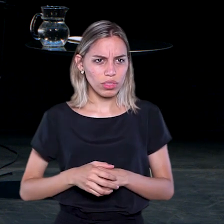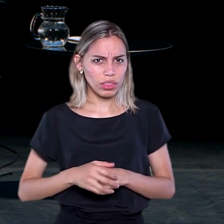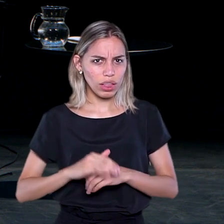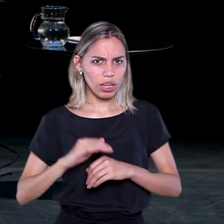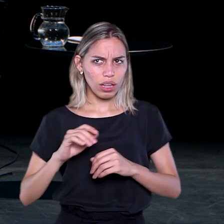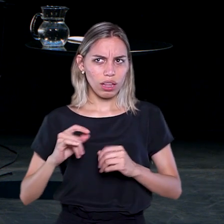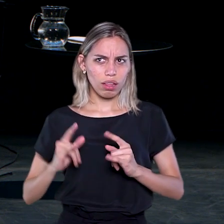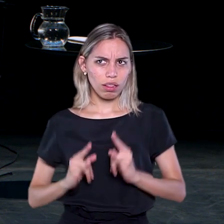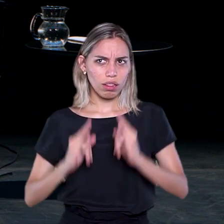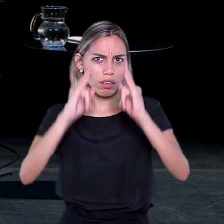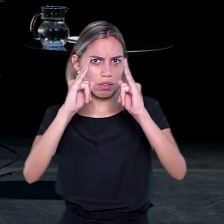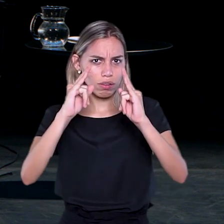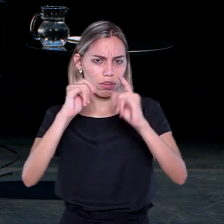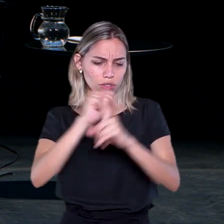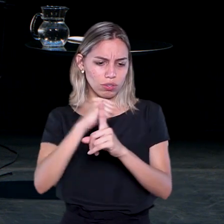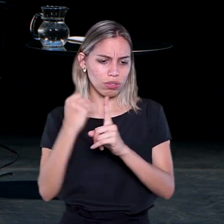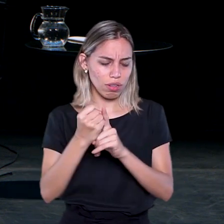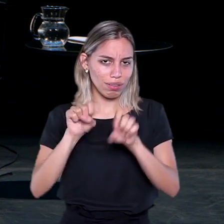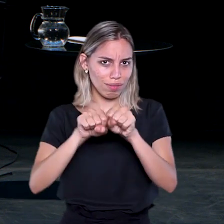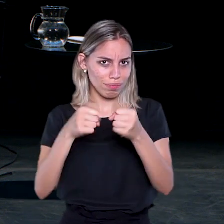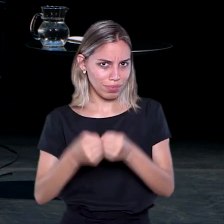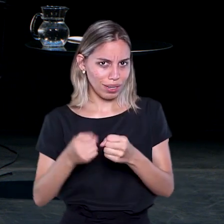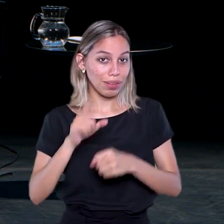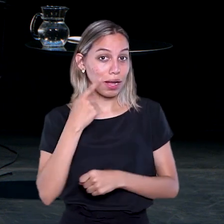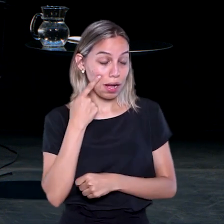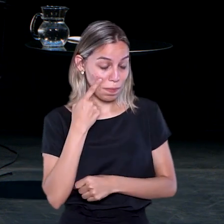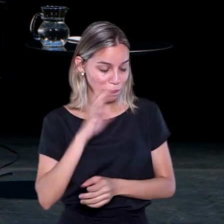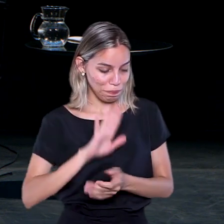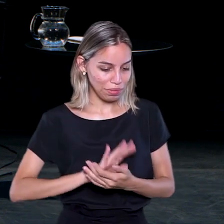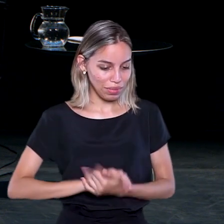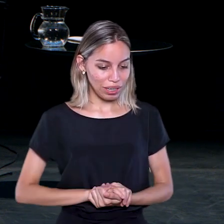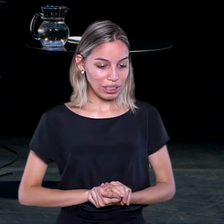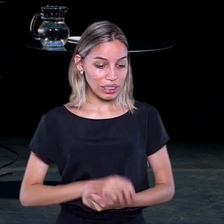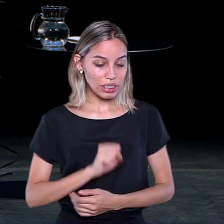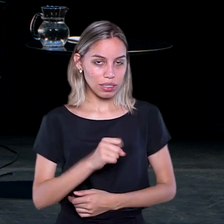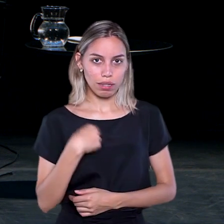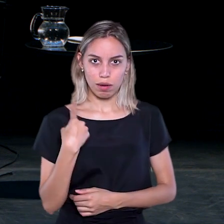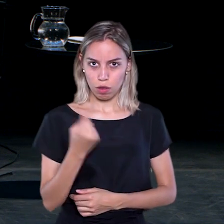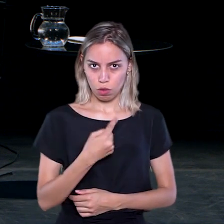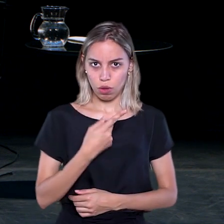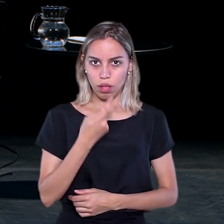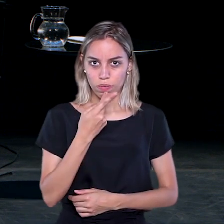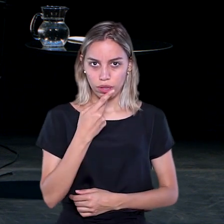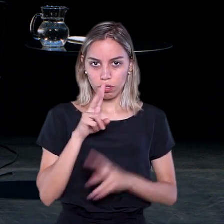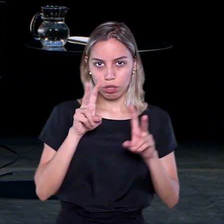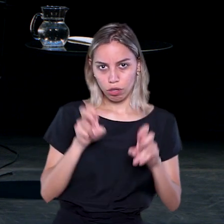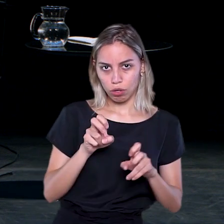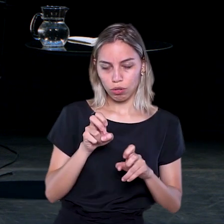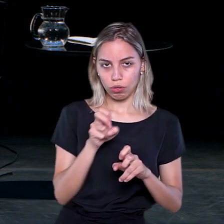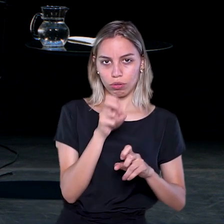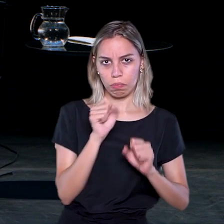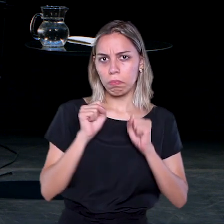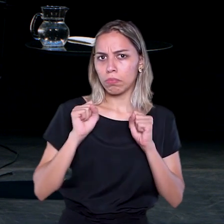é? Elevador Social Quebrado. Olha só, se a gente está falando de